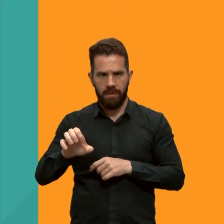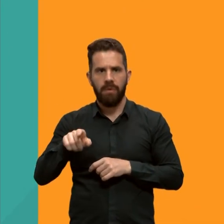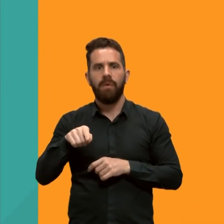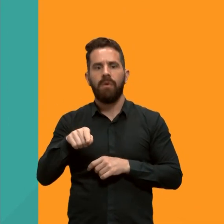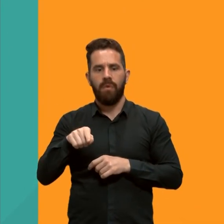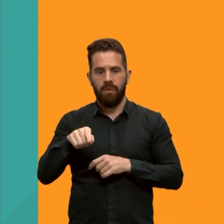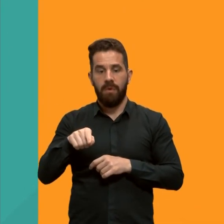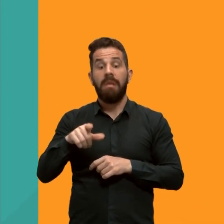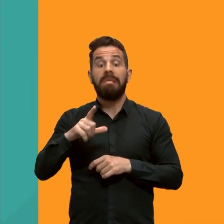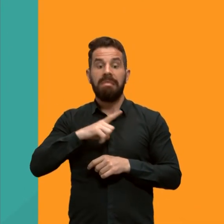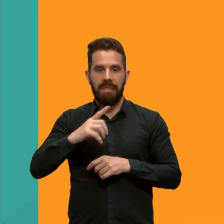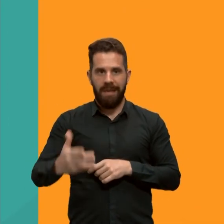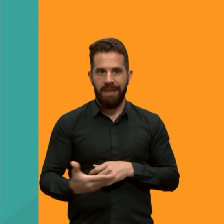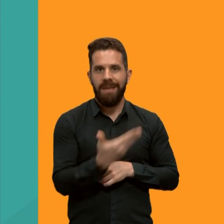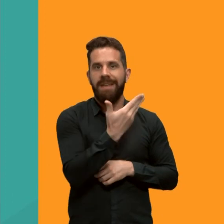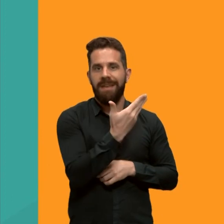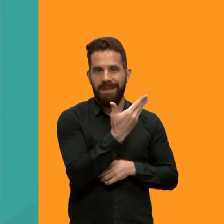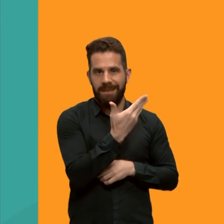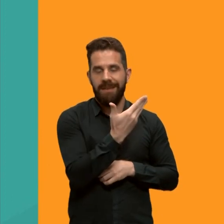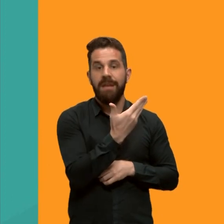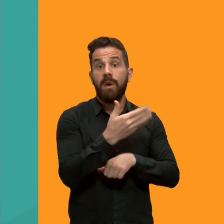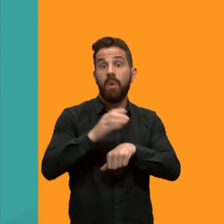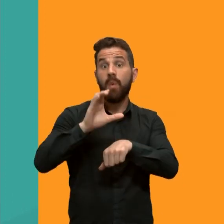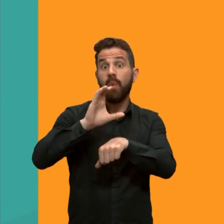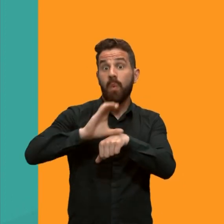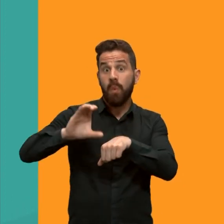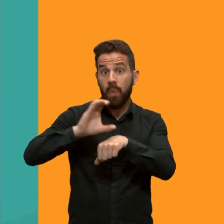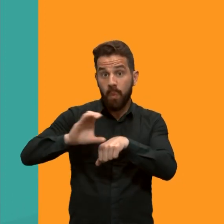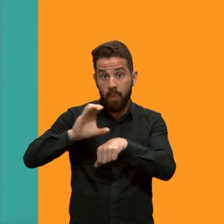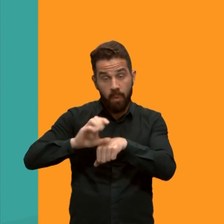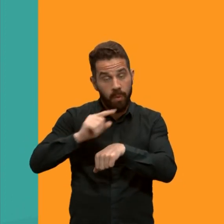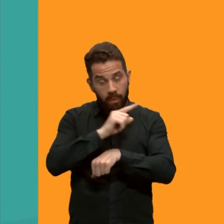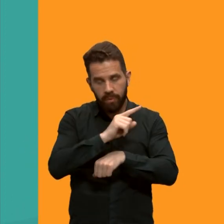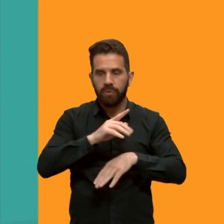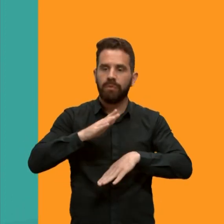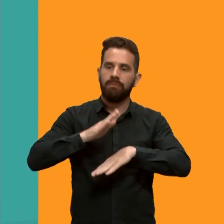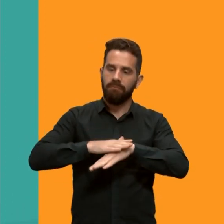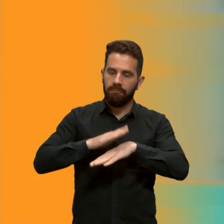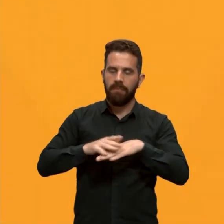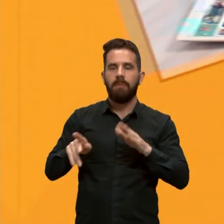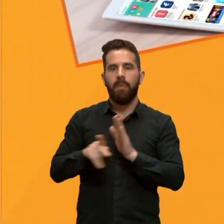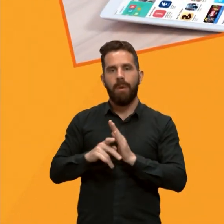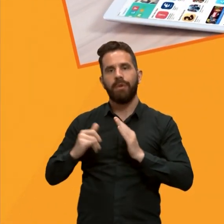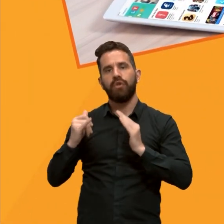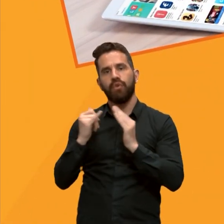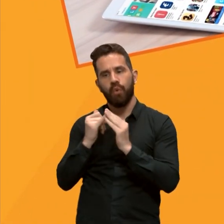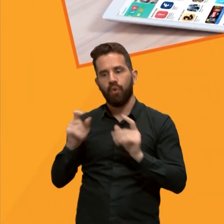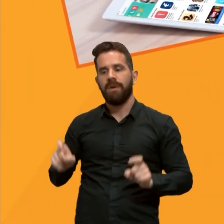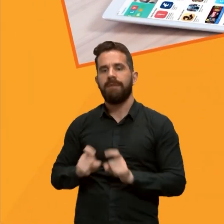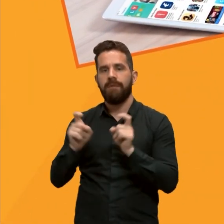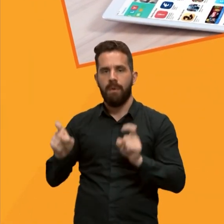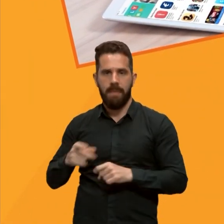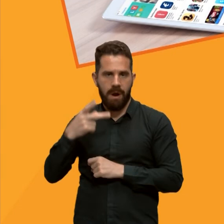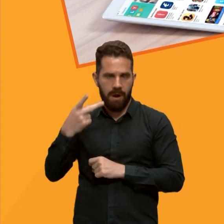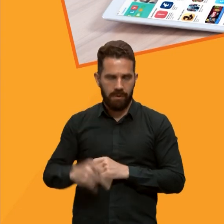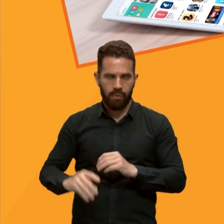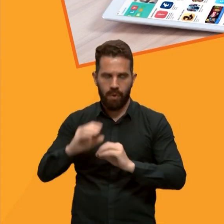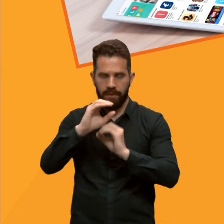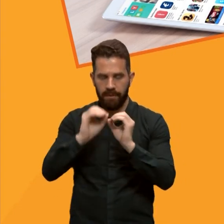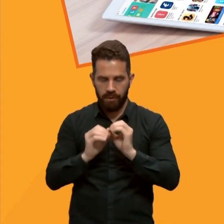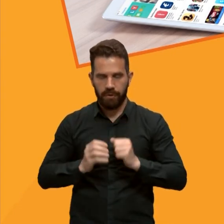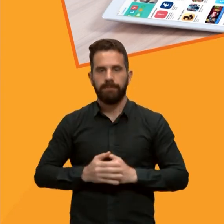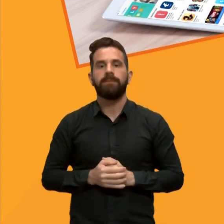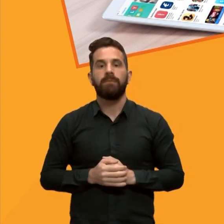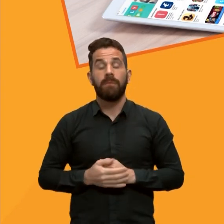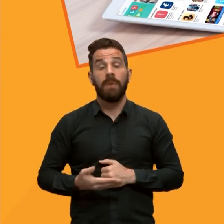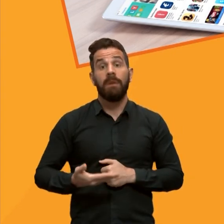lato sensu comandado pelo Instituto de Informática da UFG. O curso se destina a